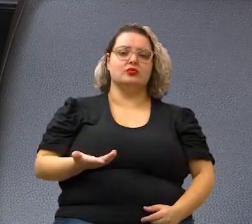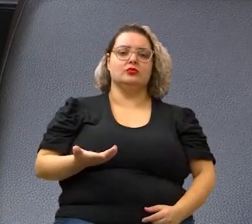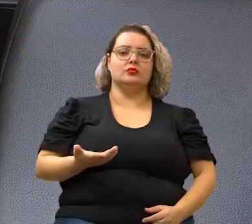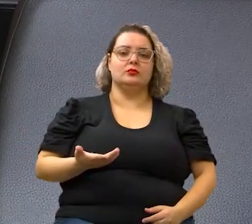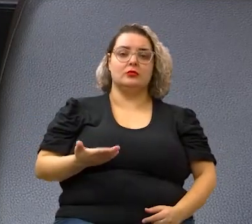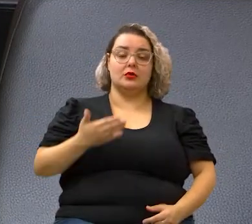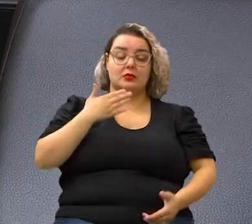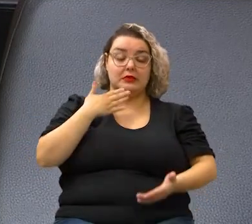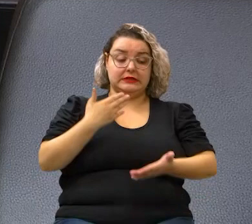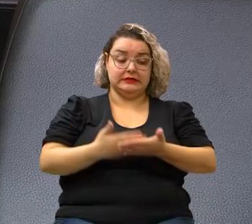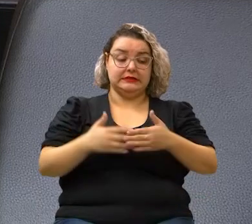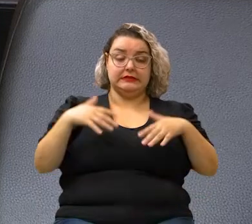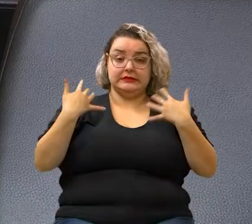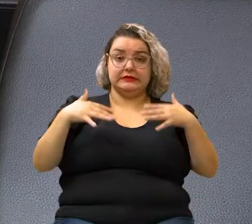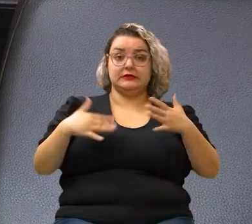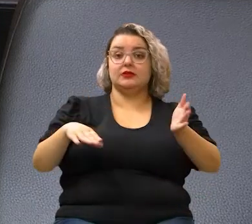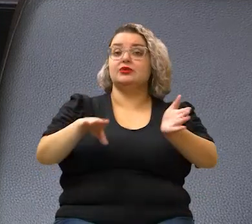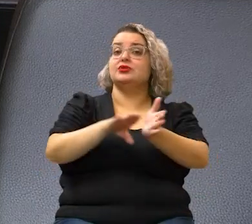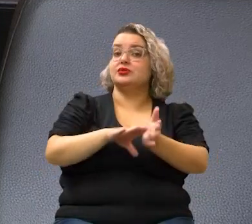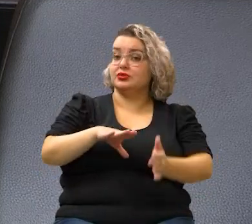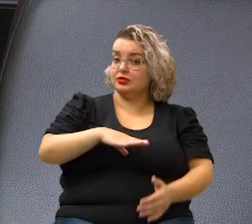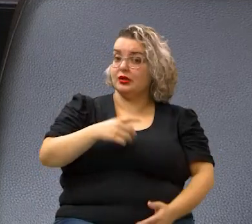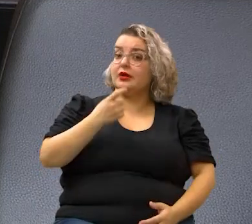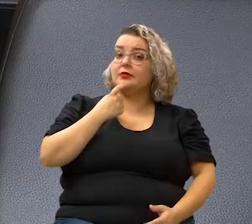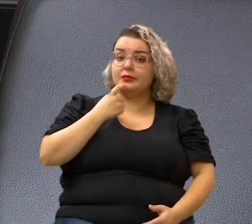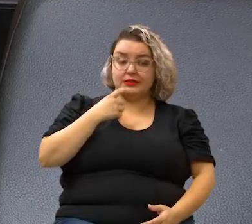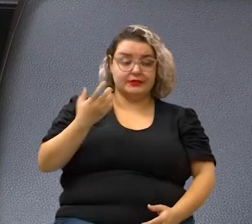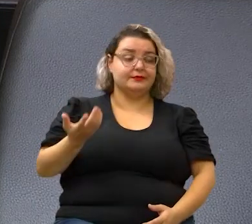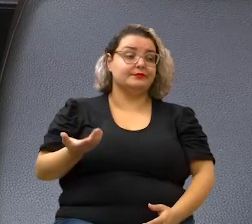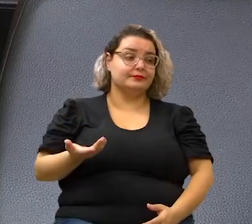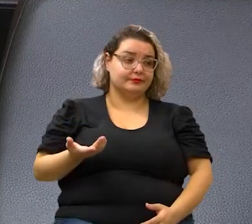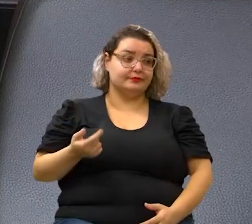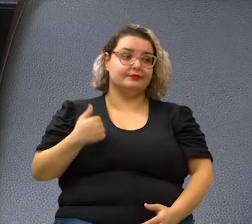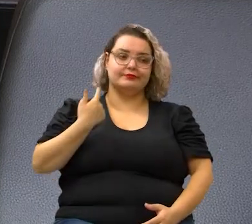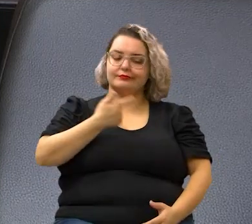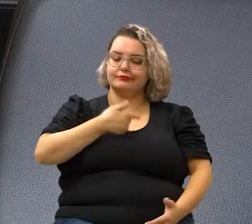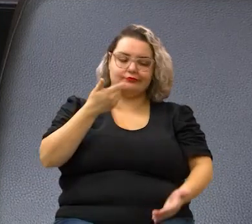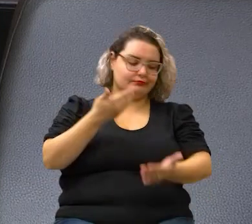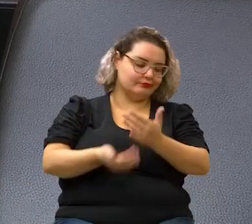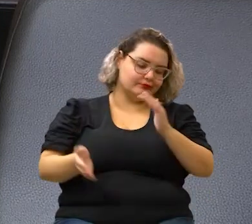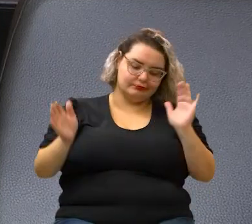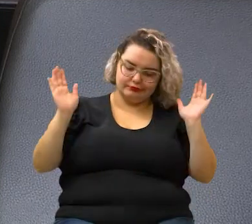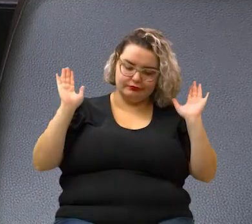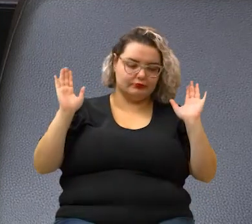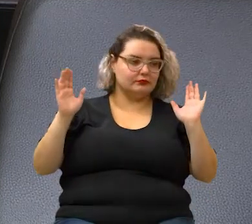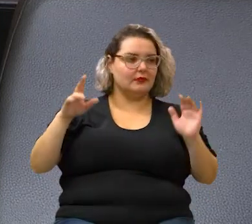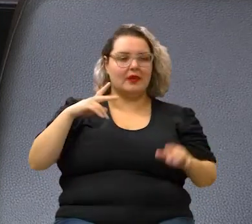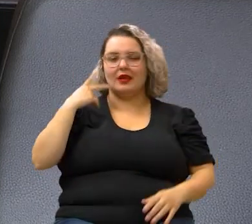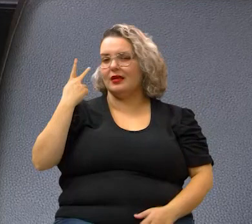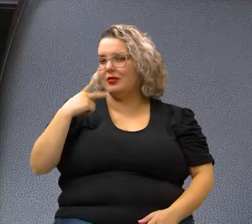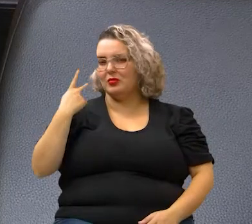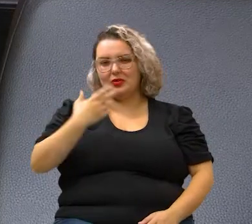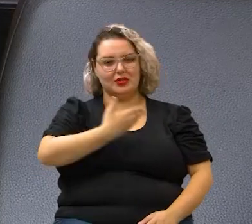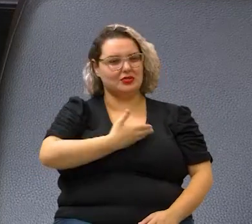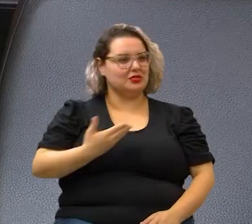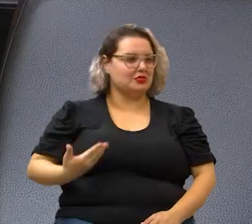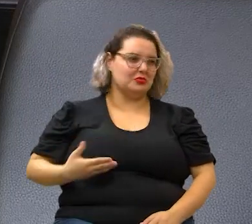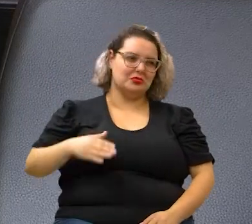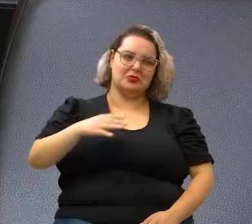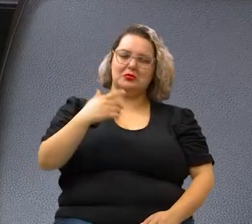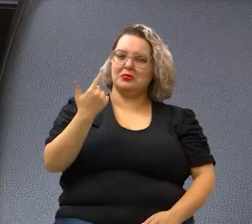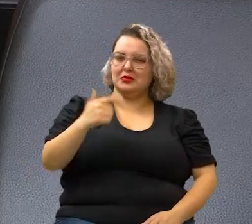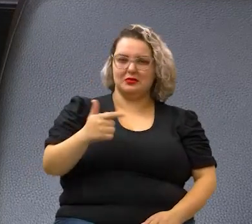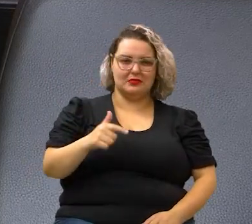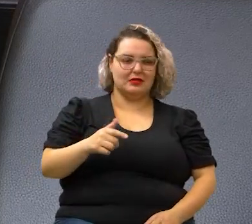novamente. Então é algo que assusta porque chegou em Campinas e aí nós estamos perdidos. Campinas não tem política